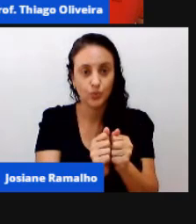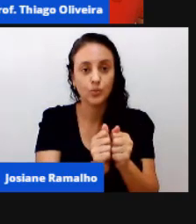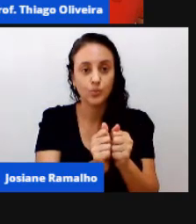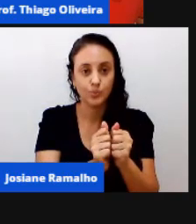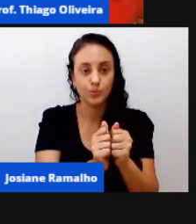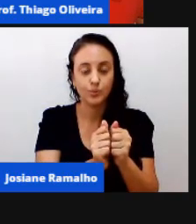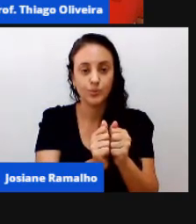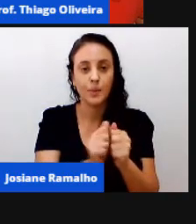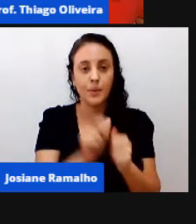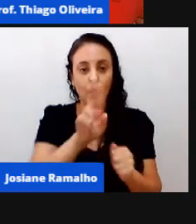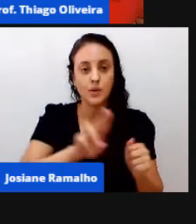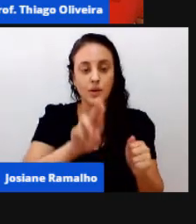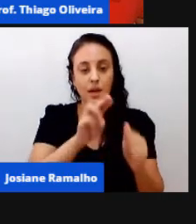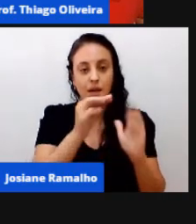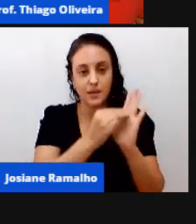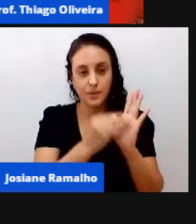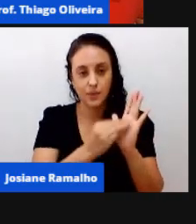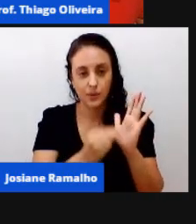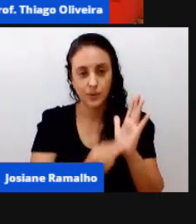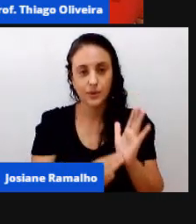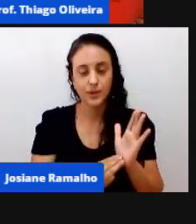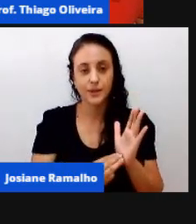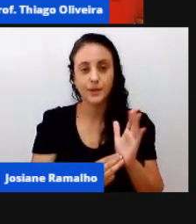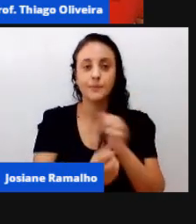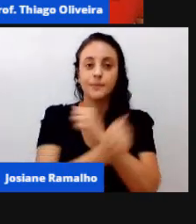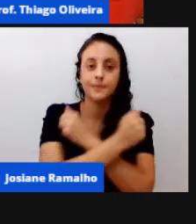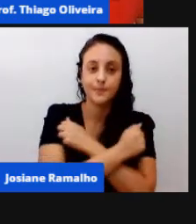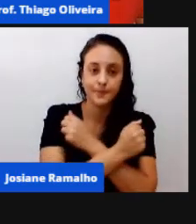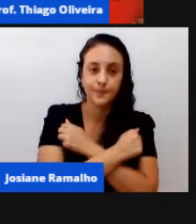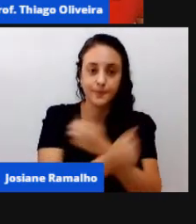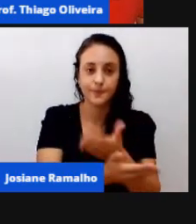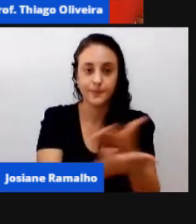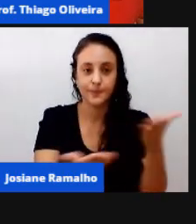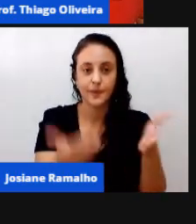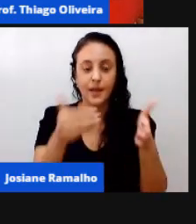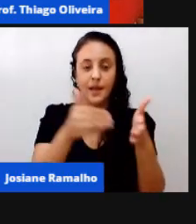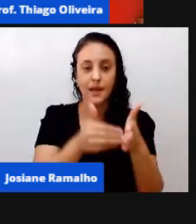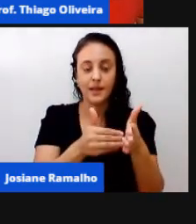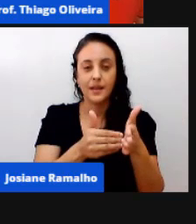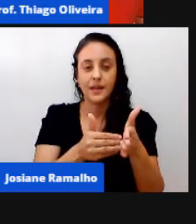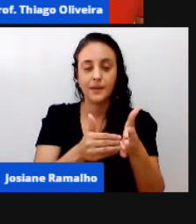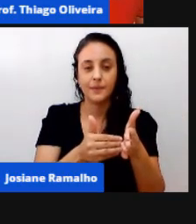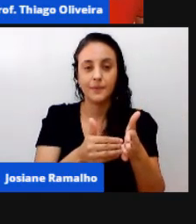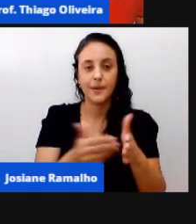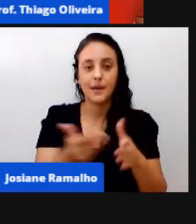essas metodologias, tá bom? Forte abraço a todos, até a próxima.